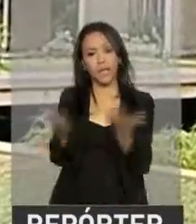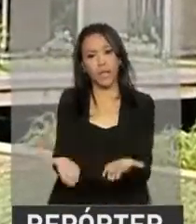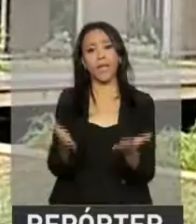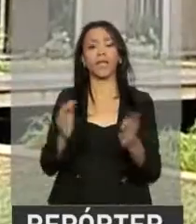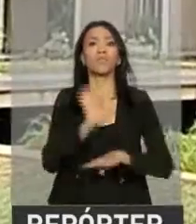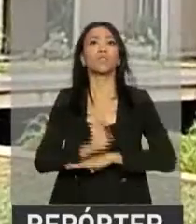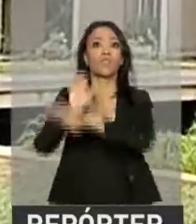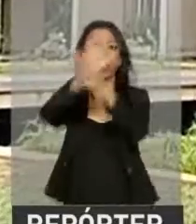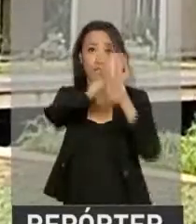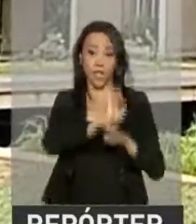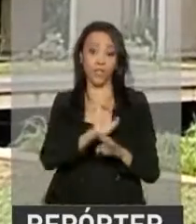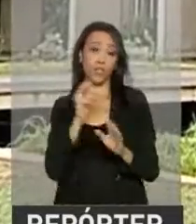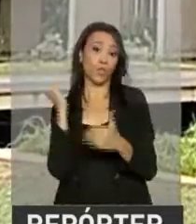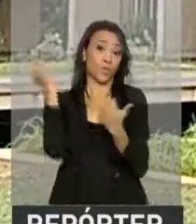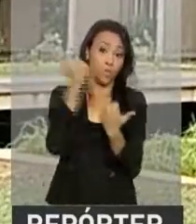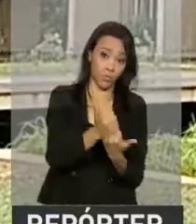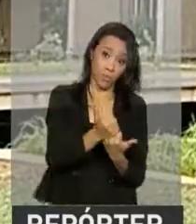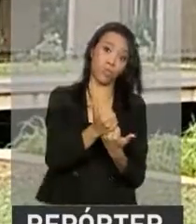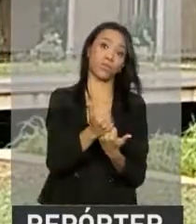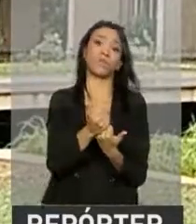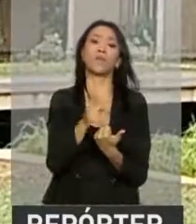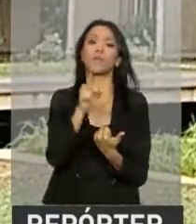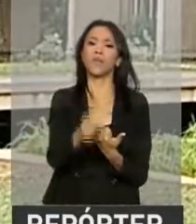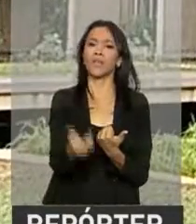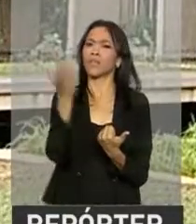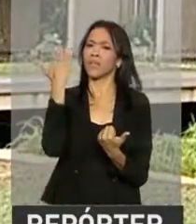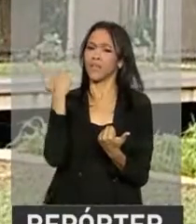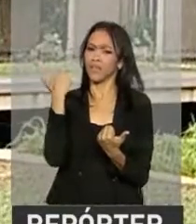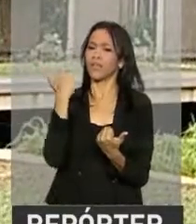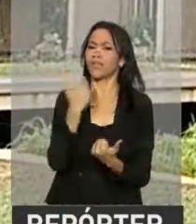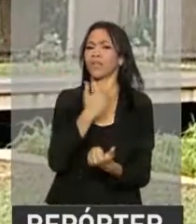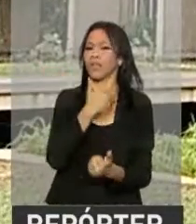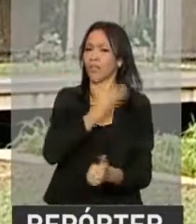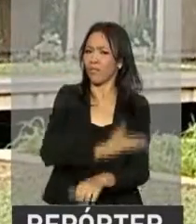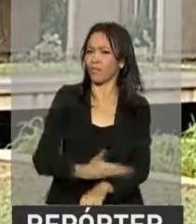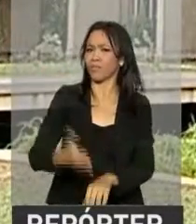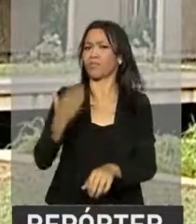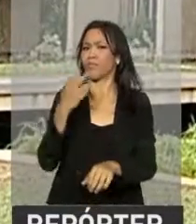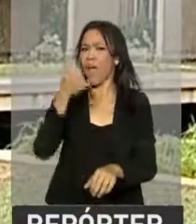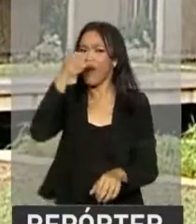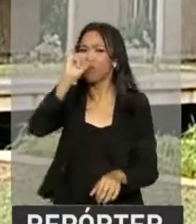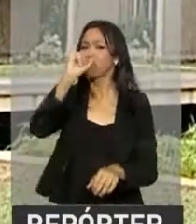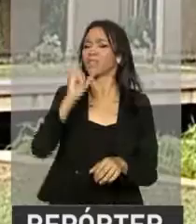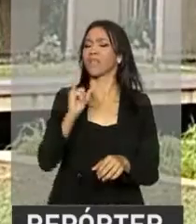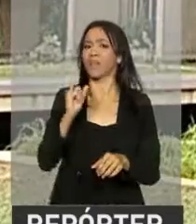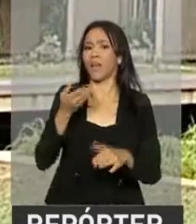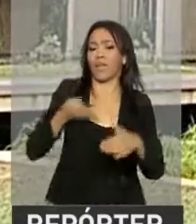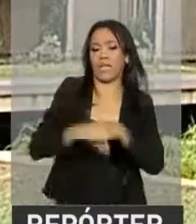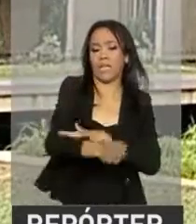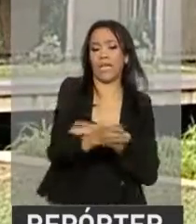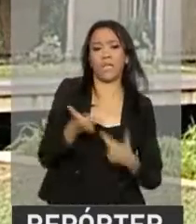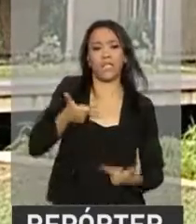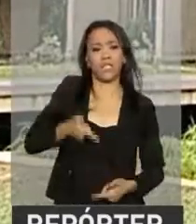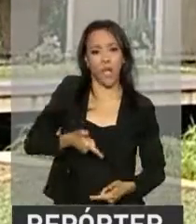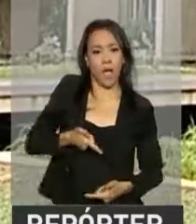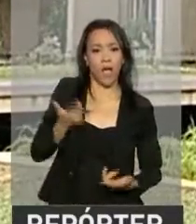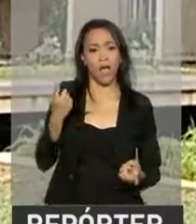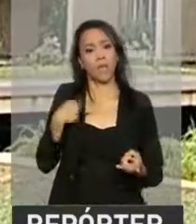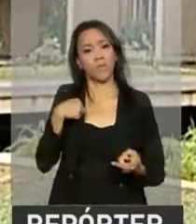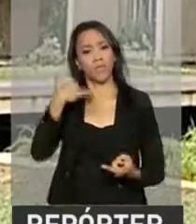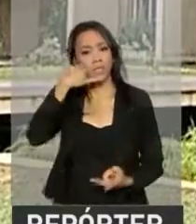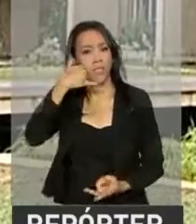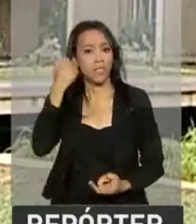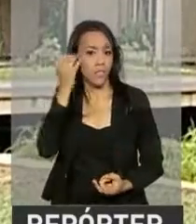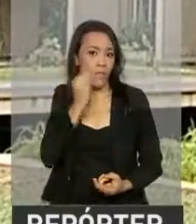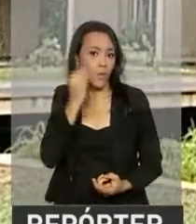estados e devem substituir a prática da revista nos presídios, que serve para evitar a entrada de armas e celulares